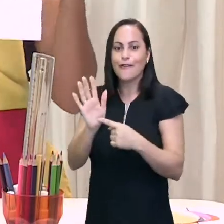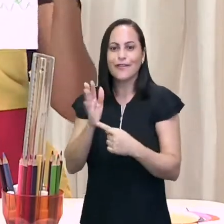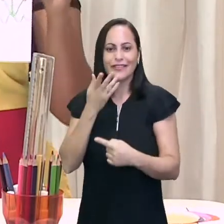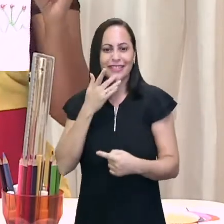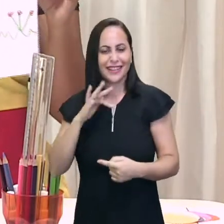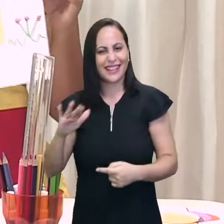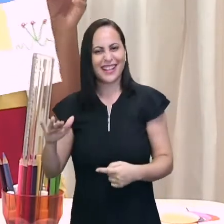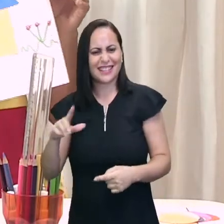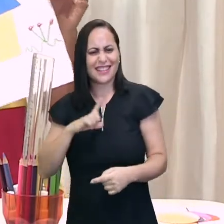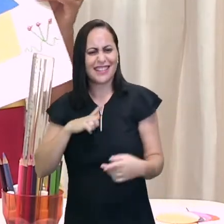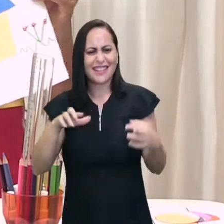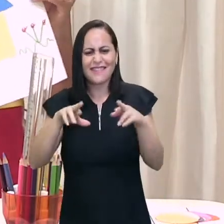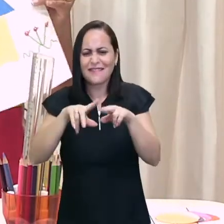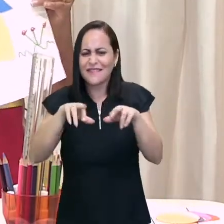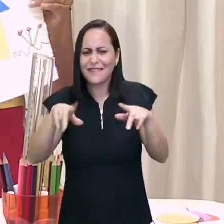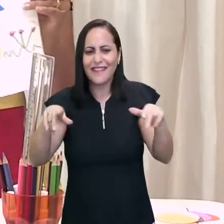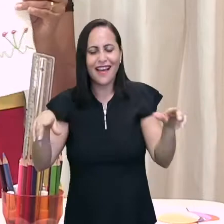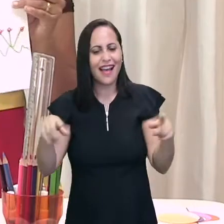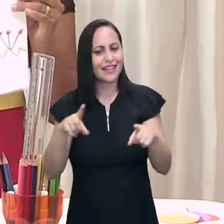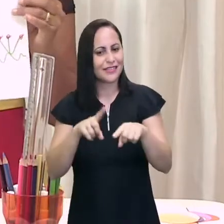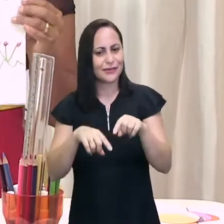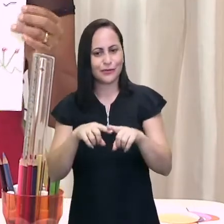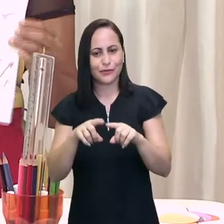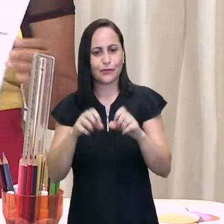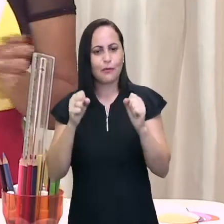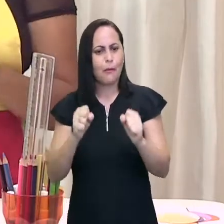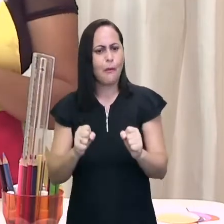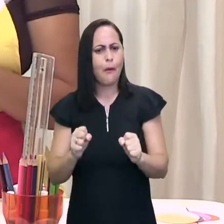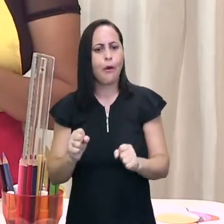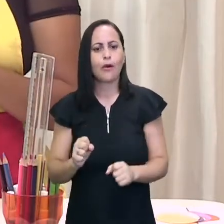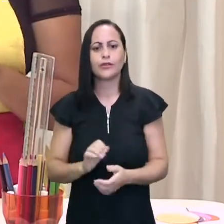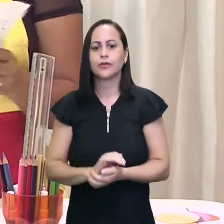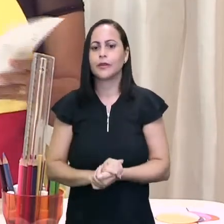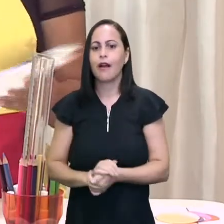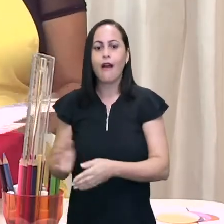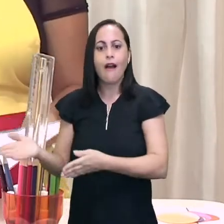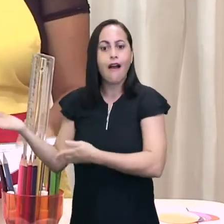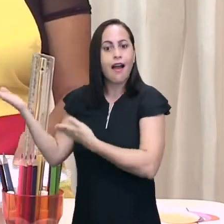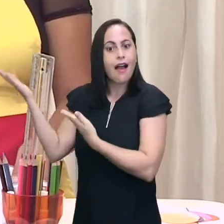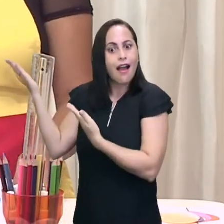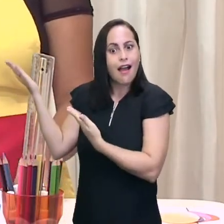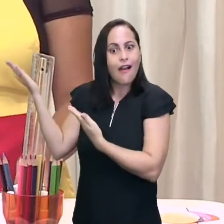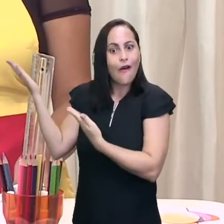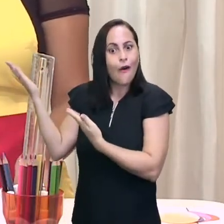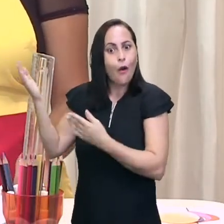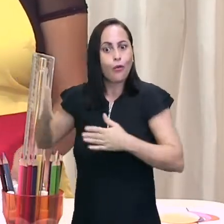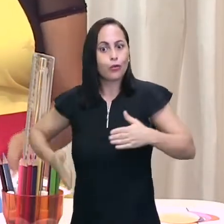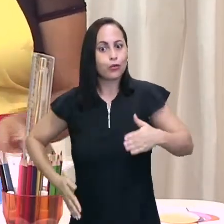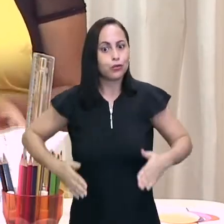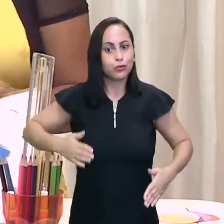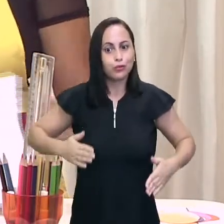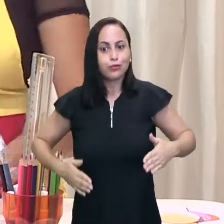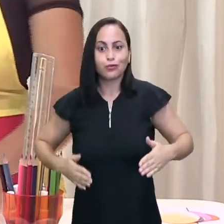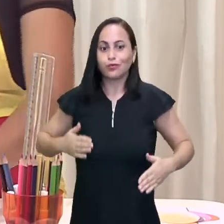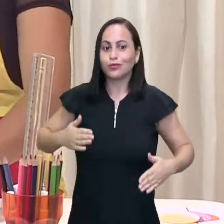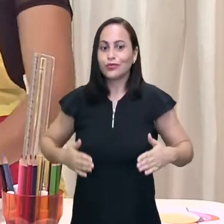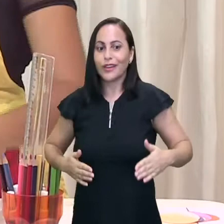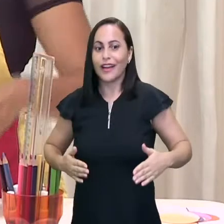tem muita coisa que vocês podem fazer. Você pode montar um robô, se vocês quiserem.